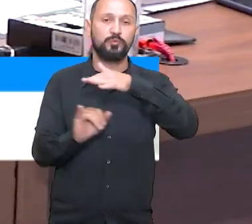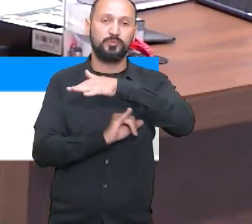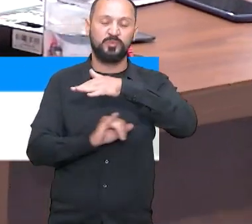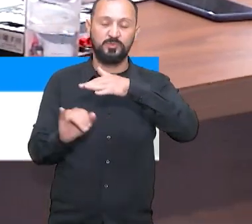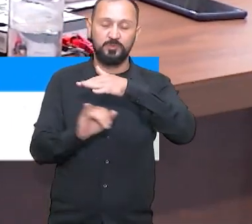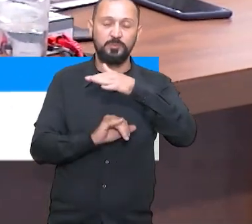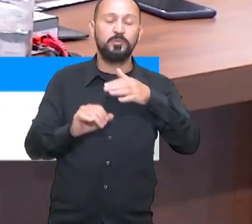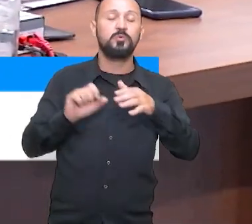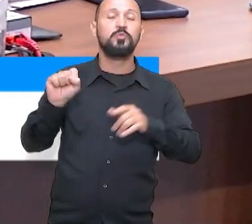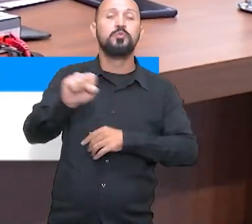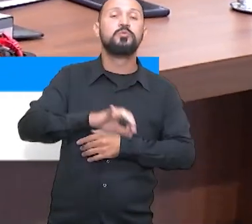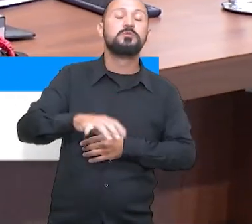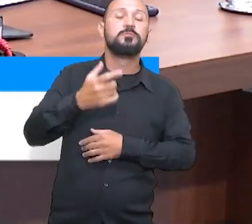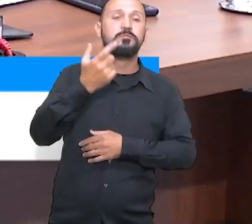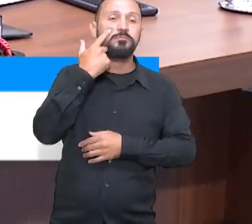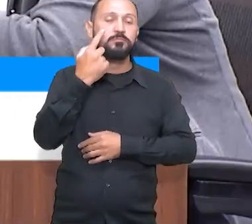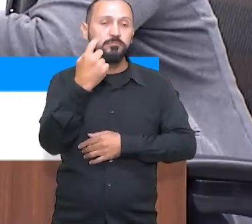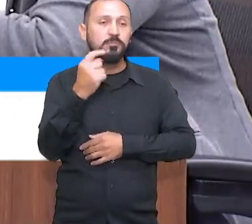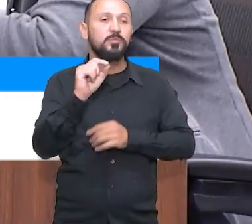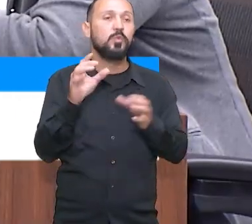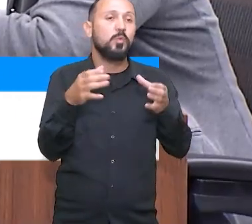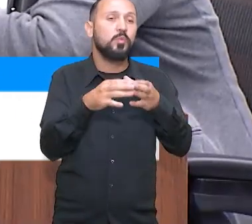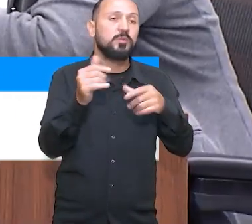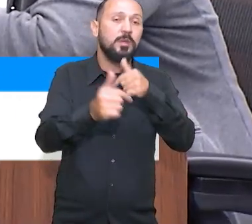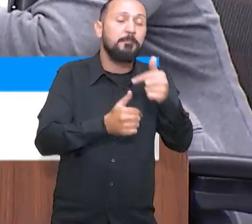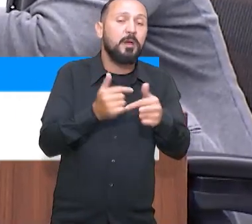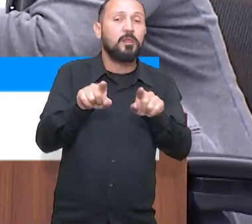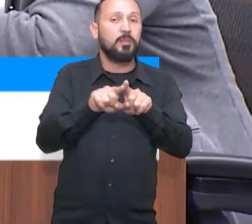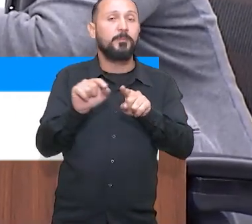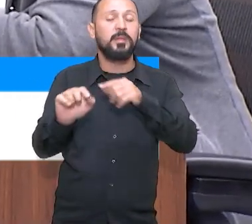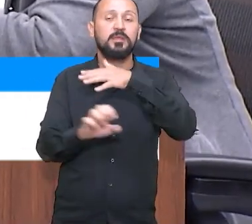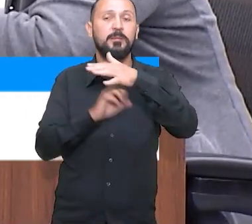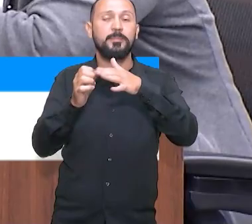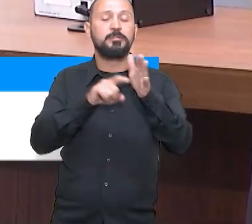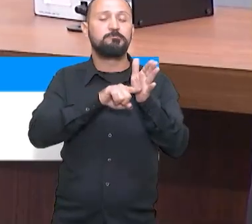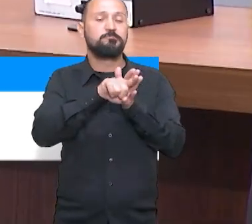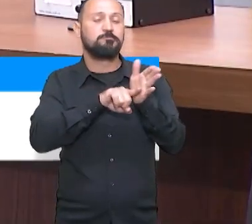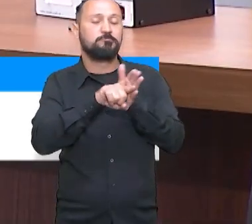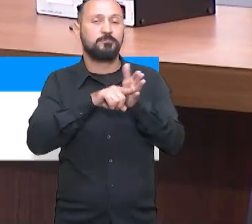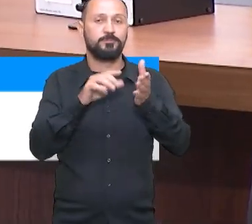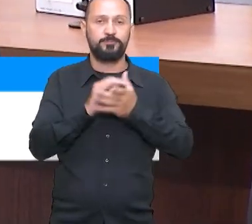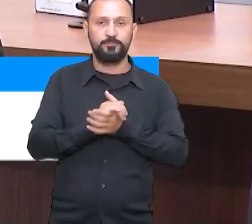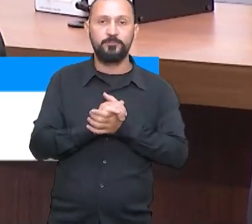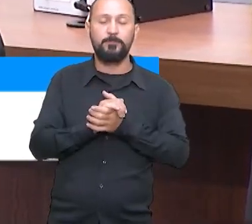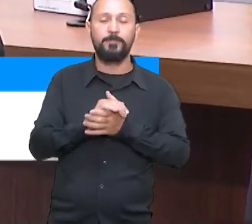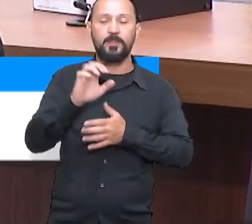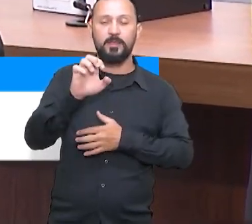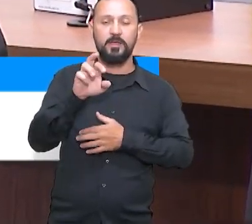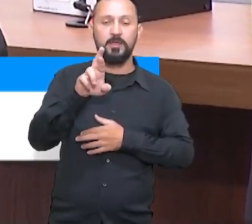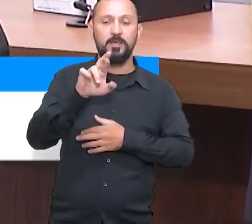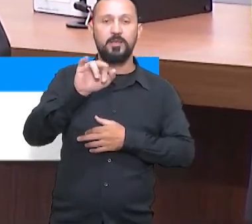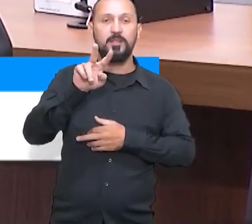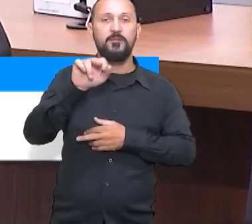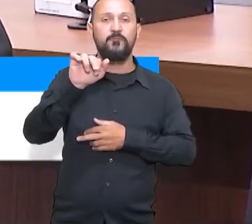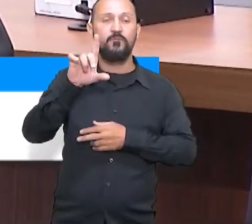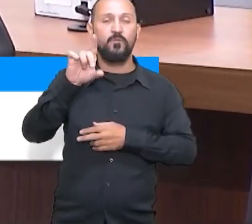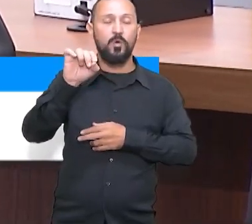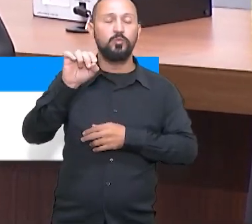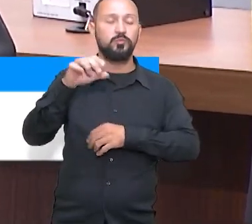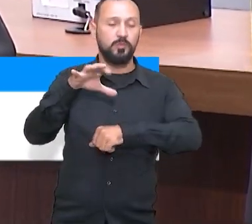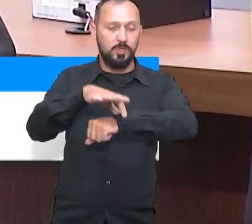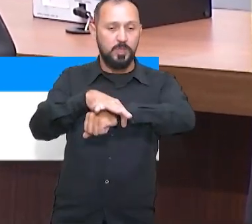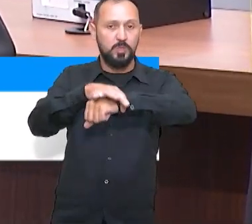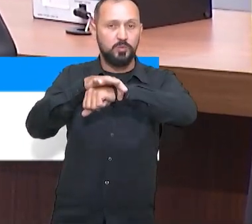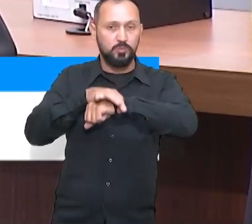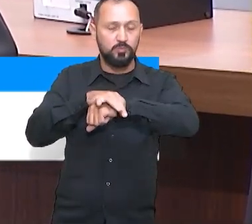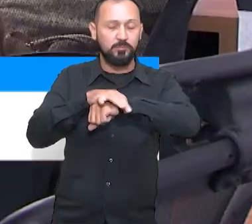sociais interessadas nos trabalhos da comissão e também da empresa investigada. Um deles foi Erivaldo Marques, da Procuradoria de Defesa